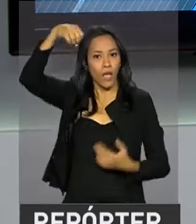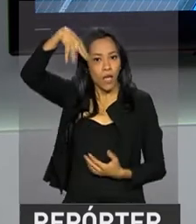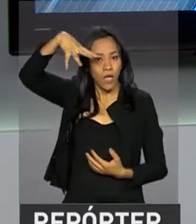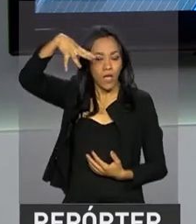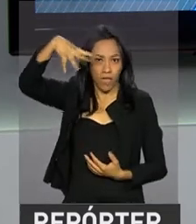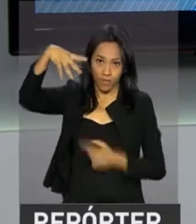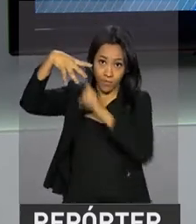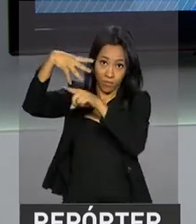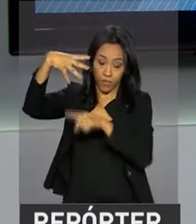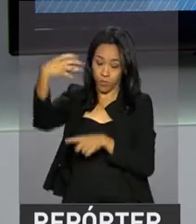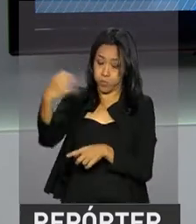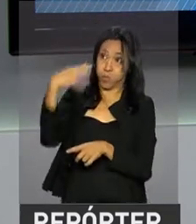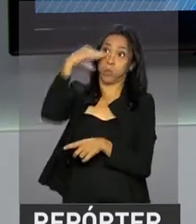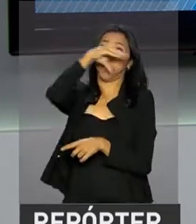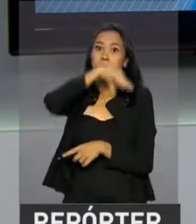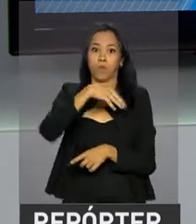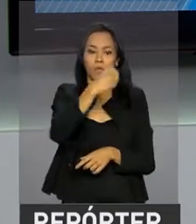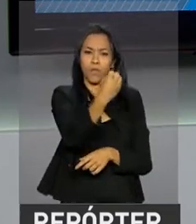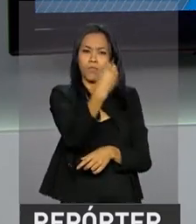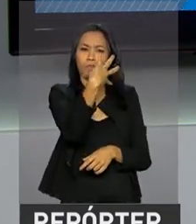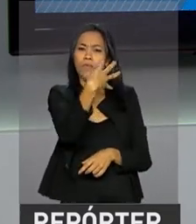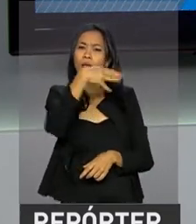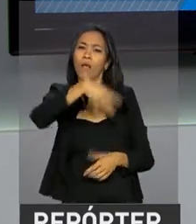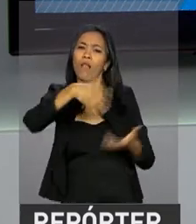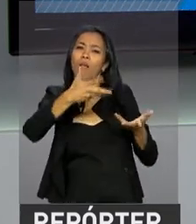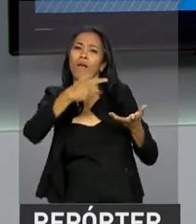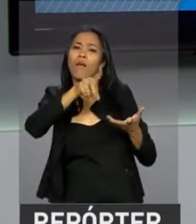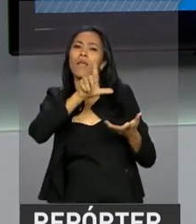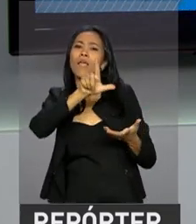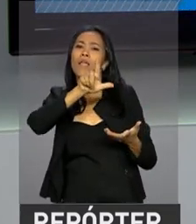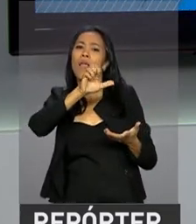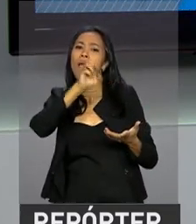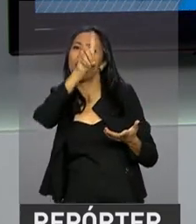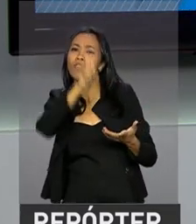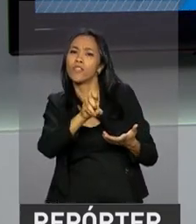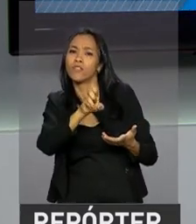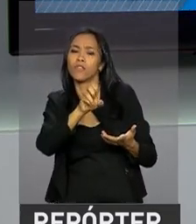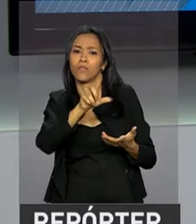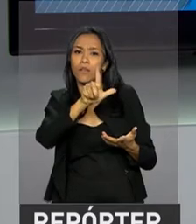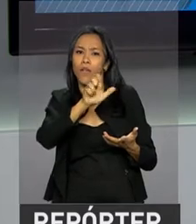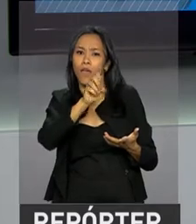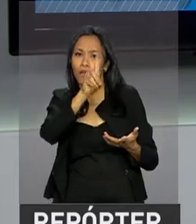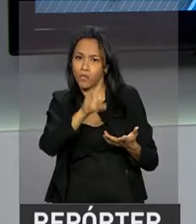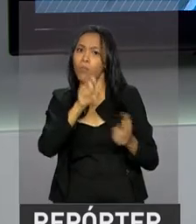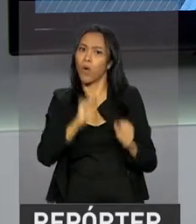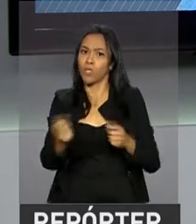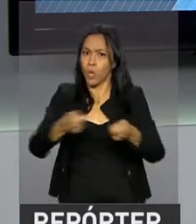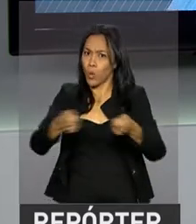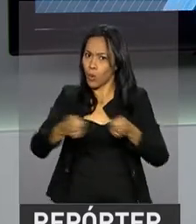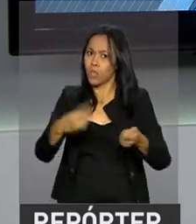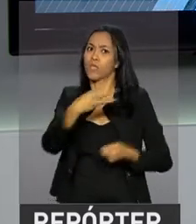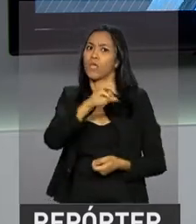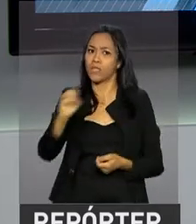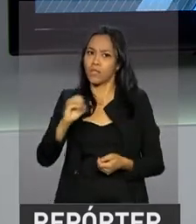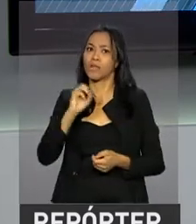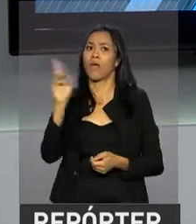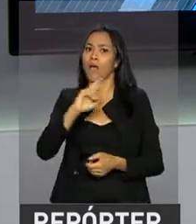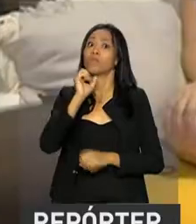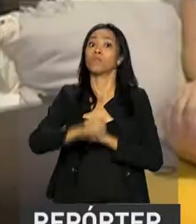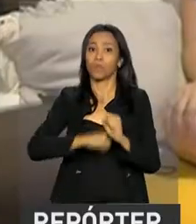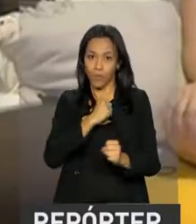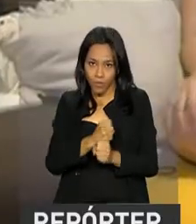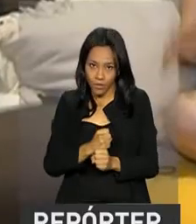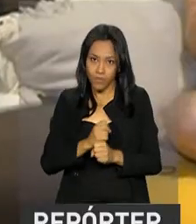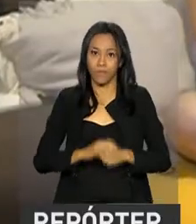incandescentes por fluorescentes ou lâmpadas led pode gerar uma economia de cerca de 300 reais por ano